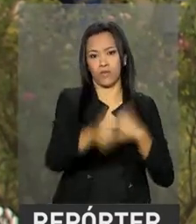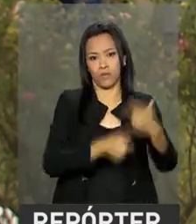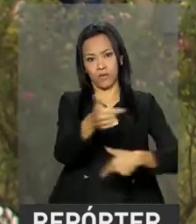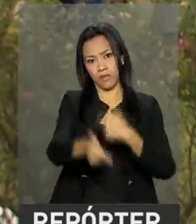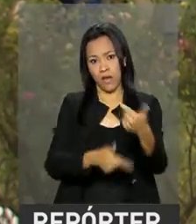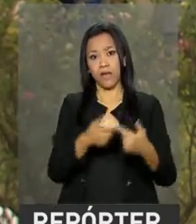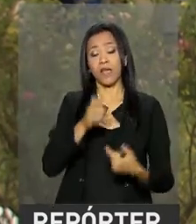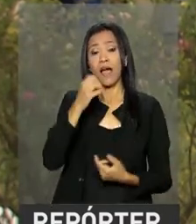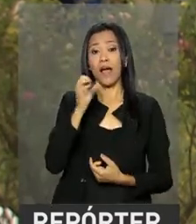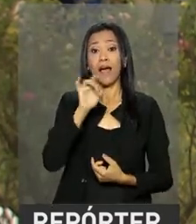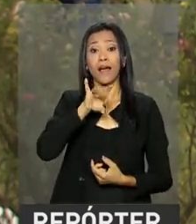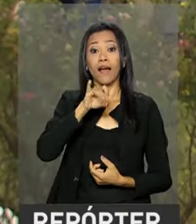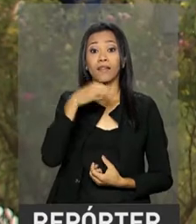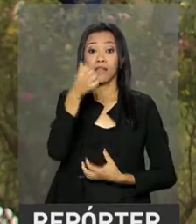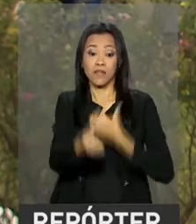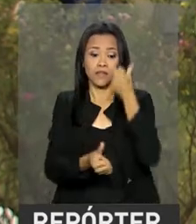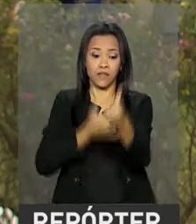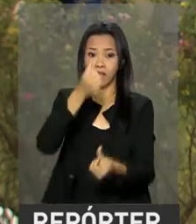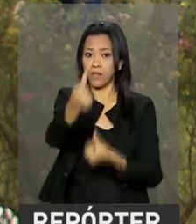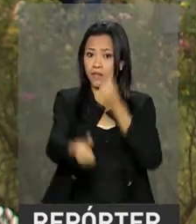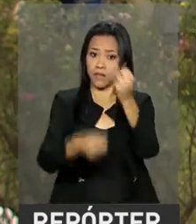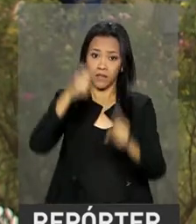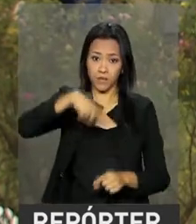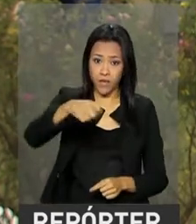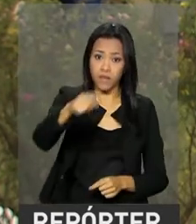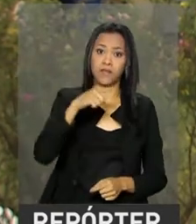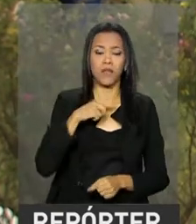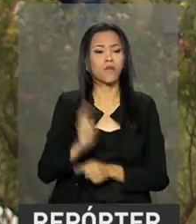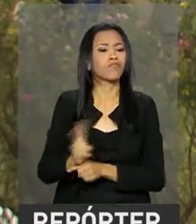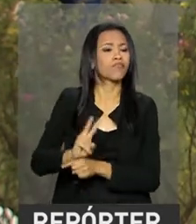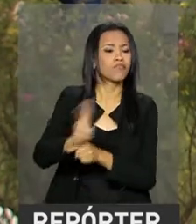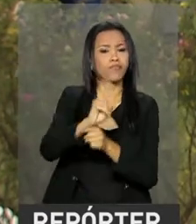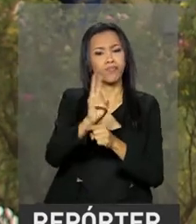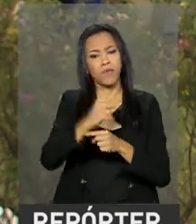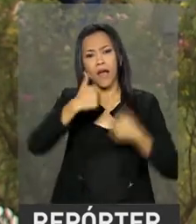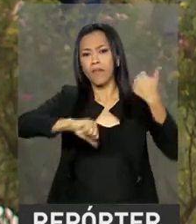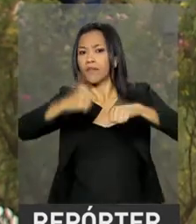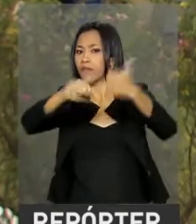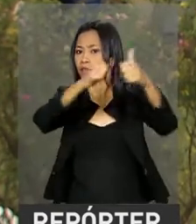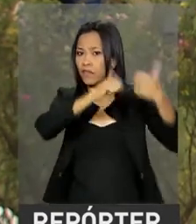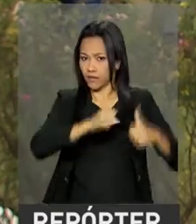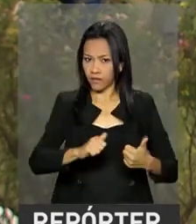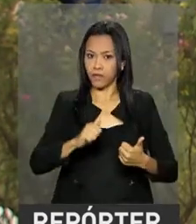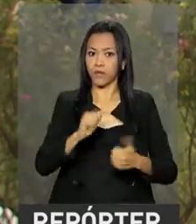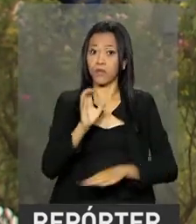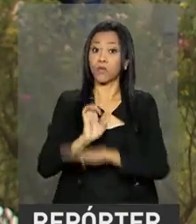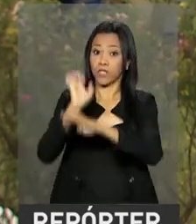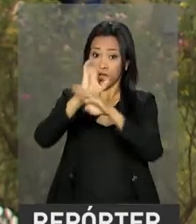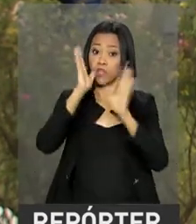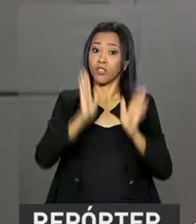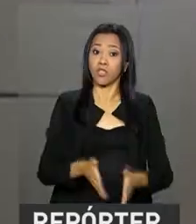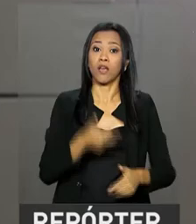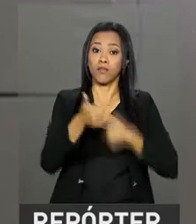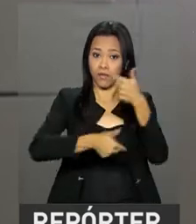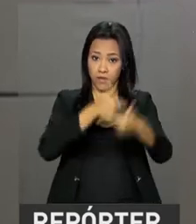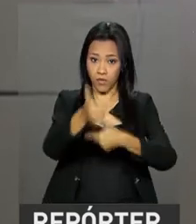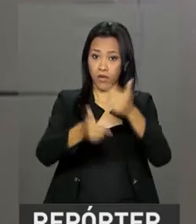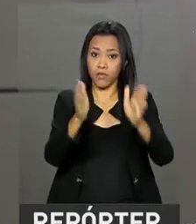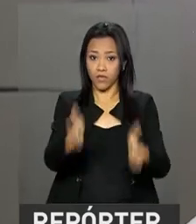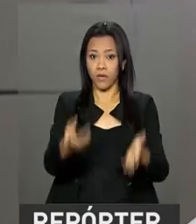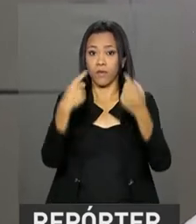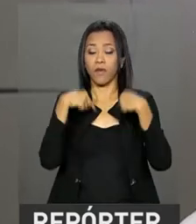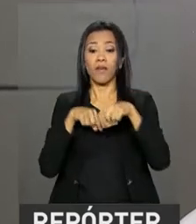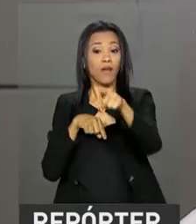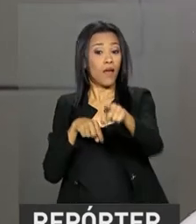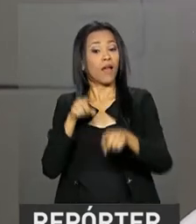que a cada 6 meses a gente faz um monitoramento das ações nos estados que a gente já executou o projeto. Jesse já